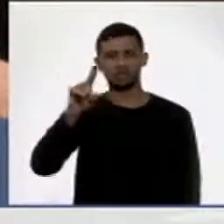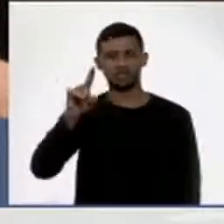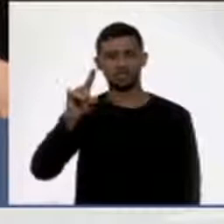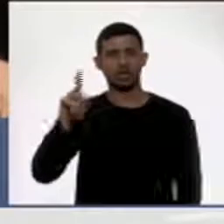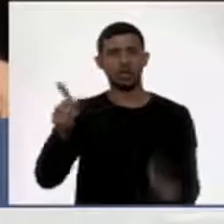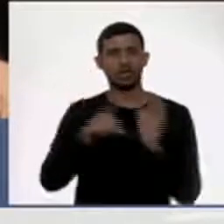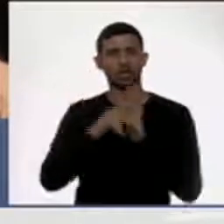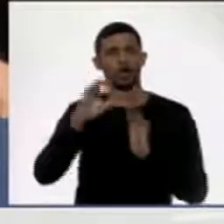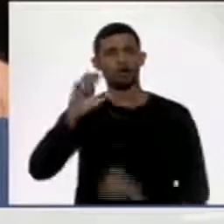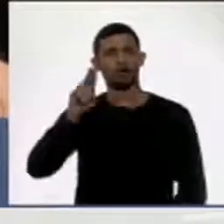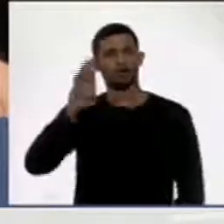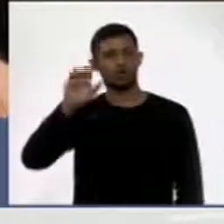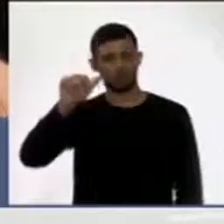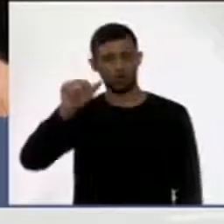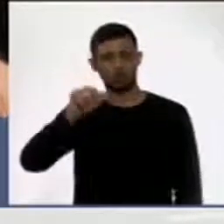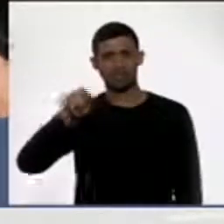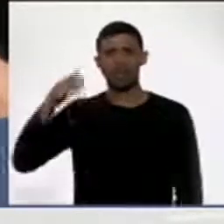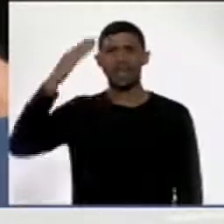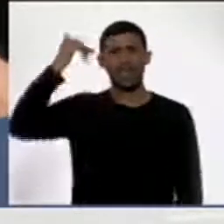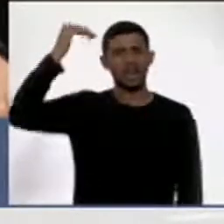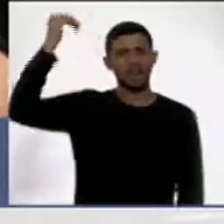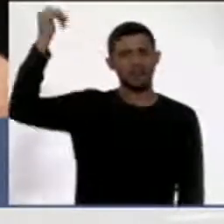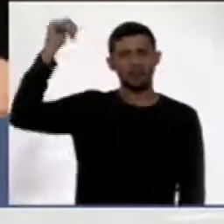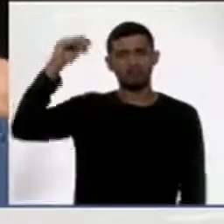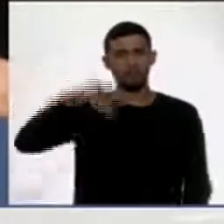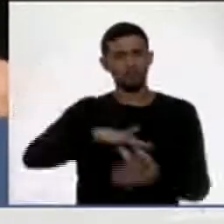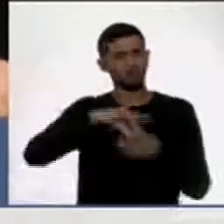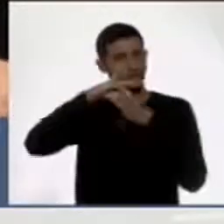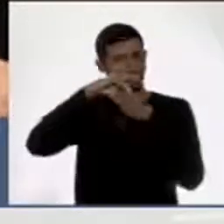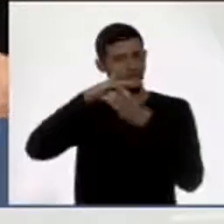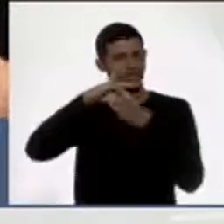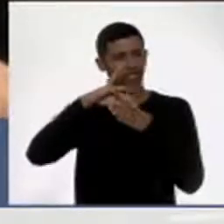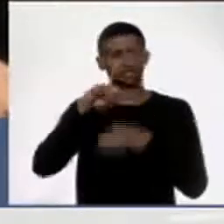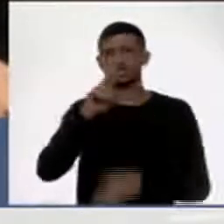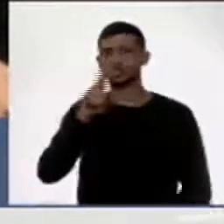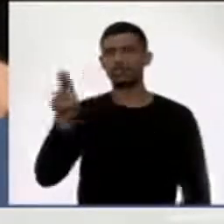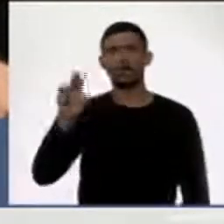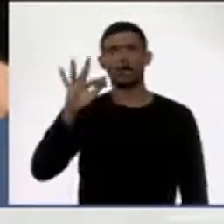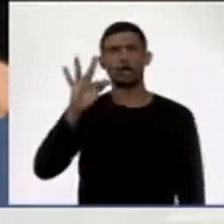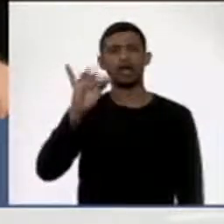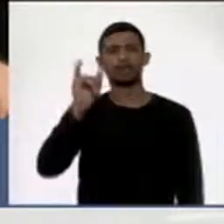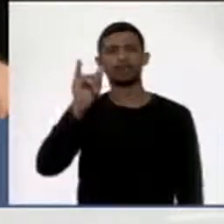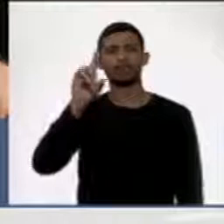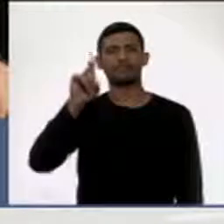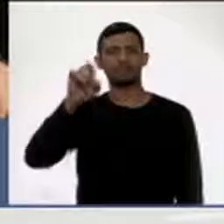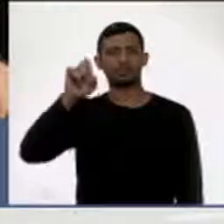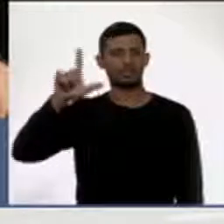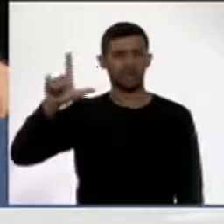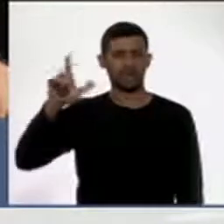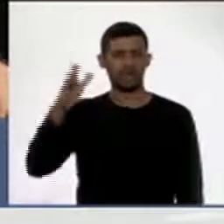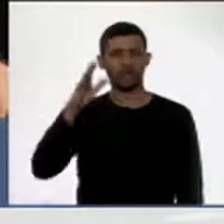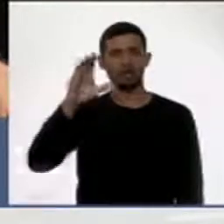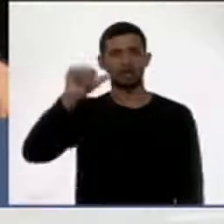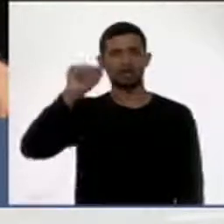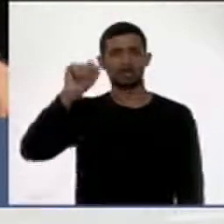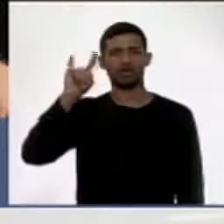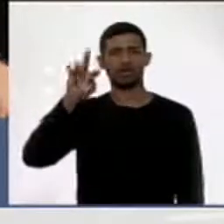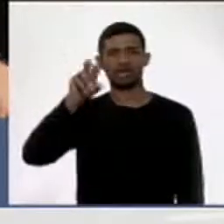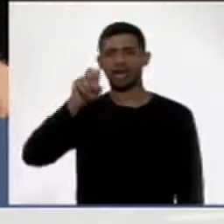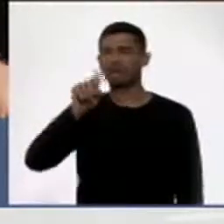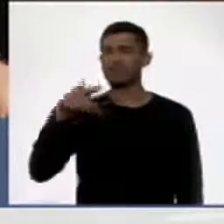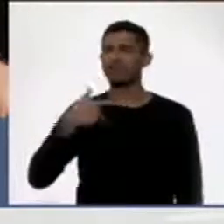do famoso líder revolucionário Fidel Castro, que